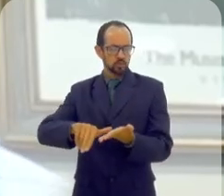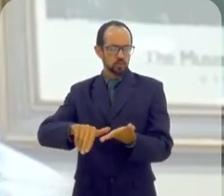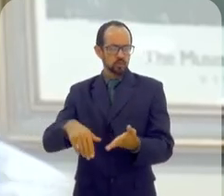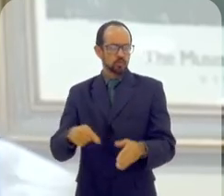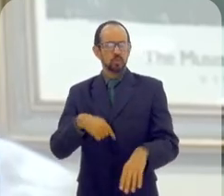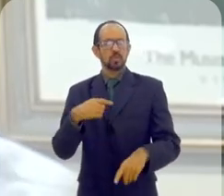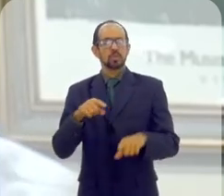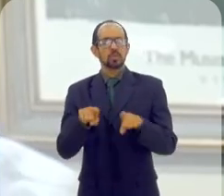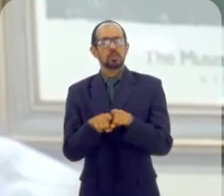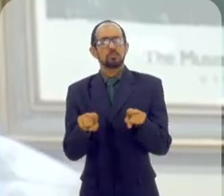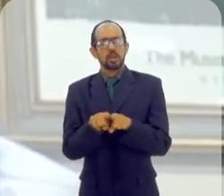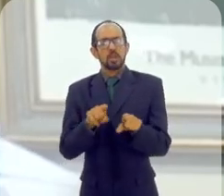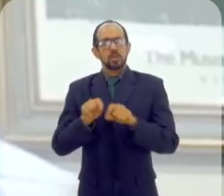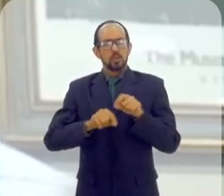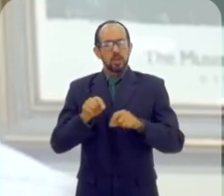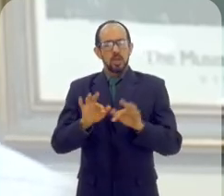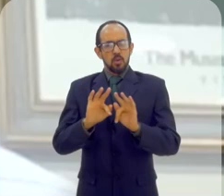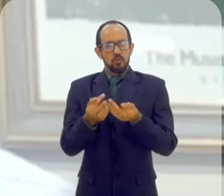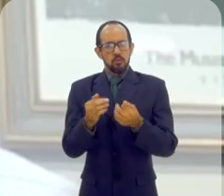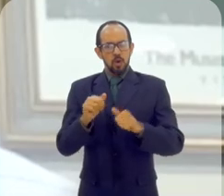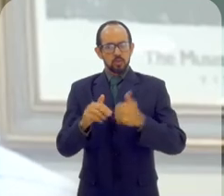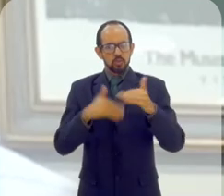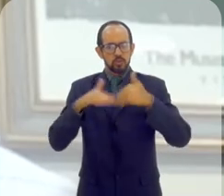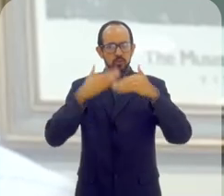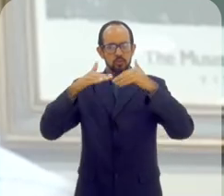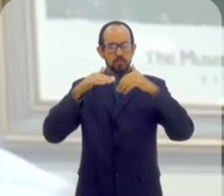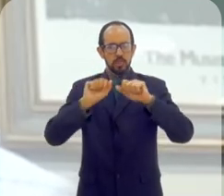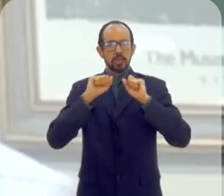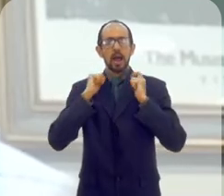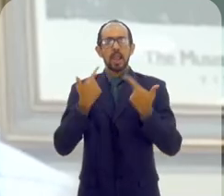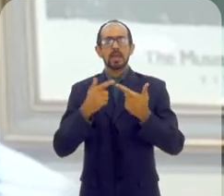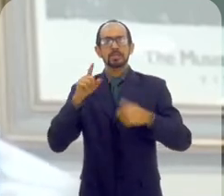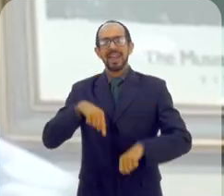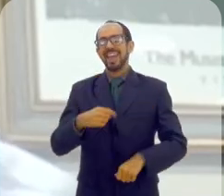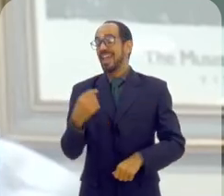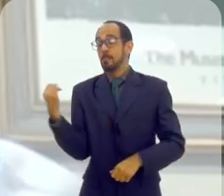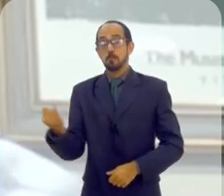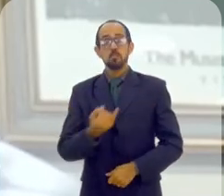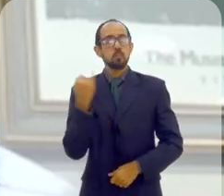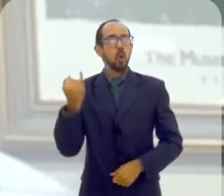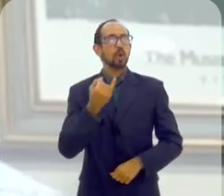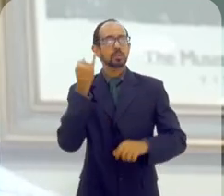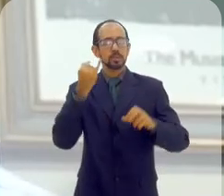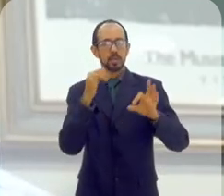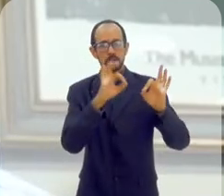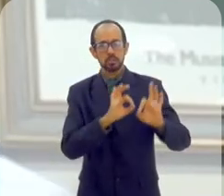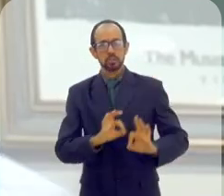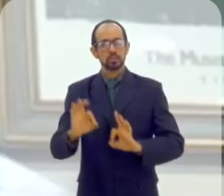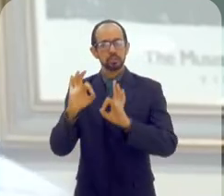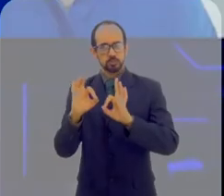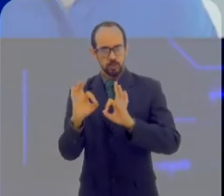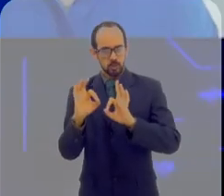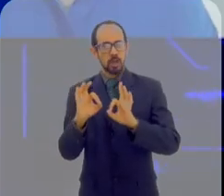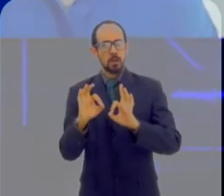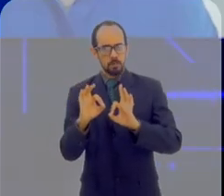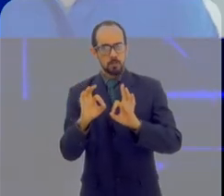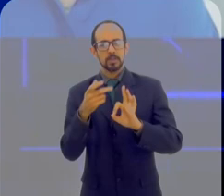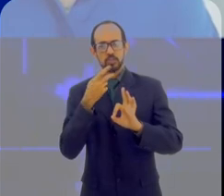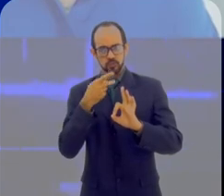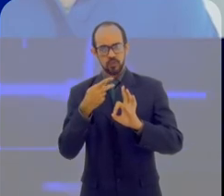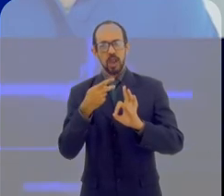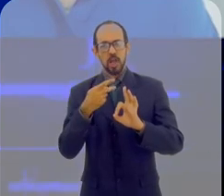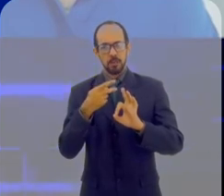gente tem que estar aproximação e eu vou falar disso aqui um forte desenvolvimento da Legend é um canal importantíssimo para ir se aproximar do Parlamento Então